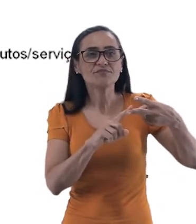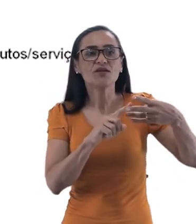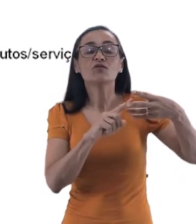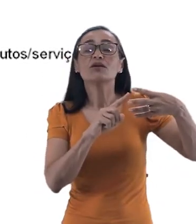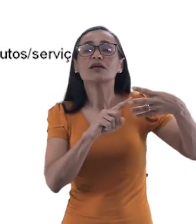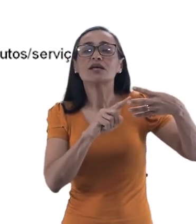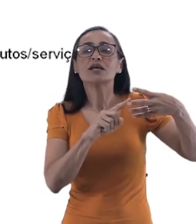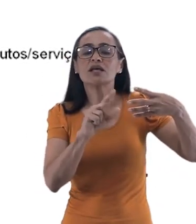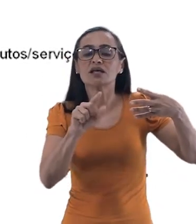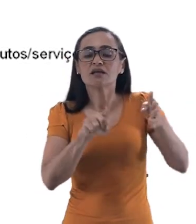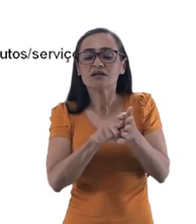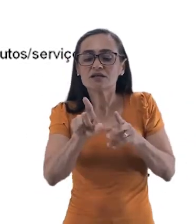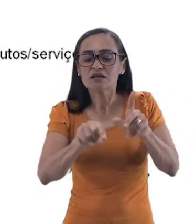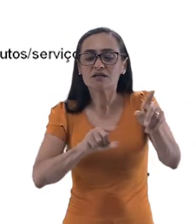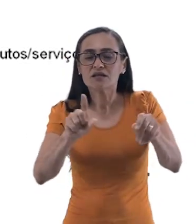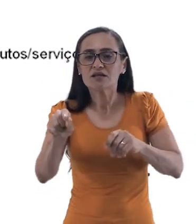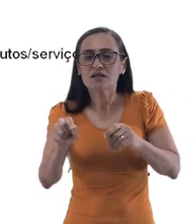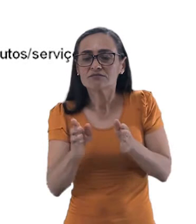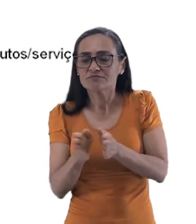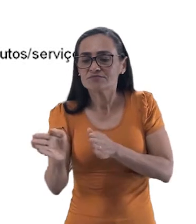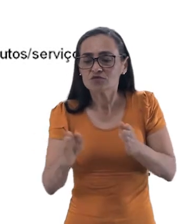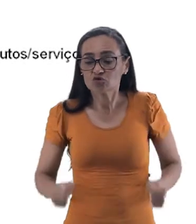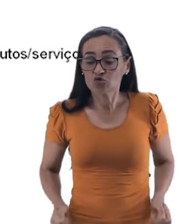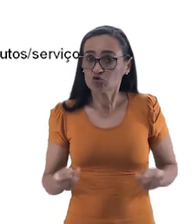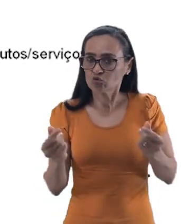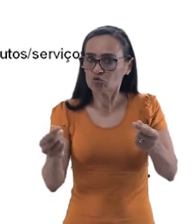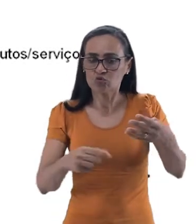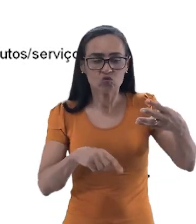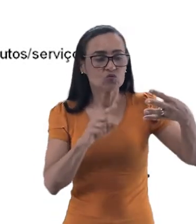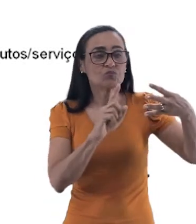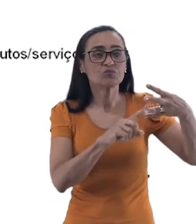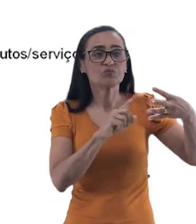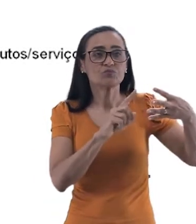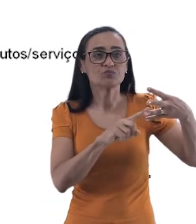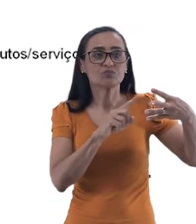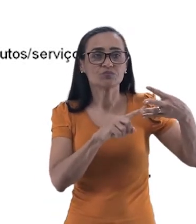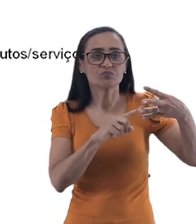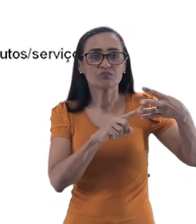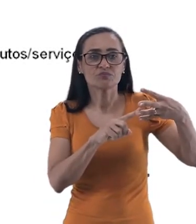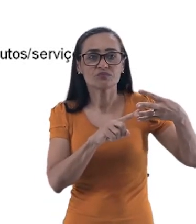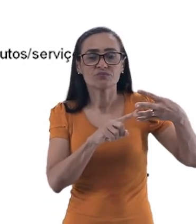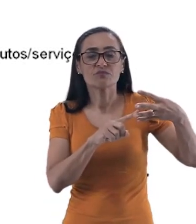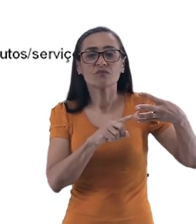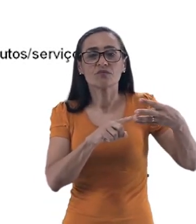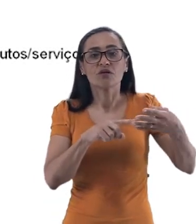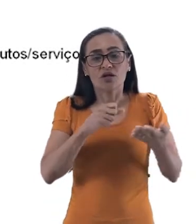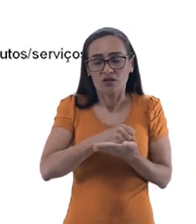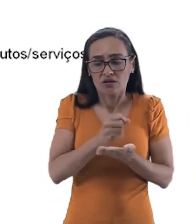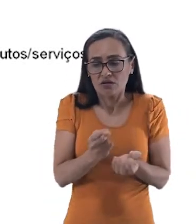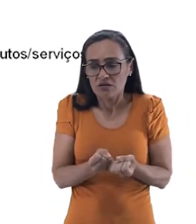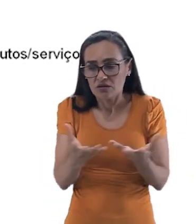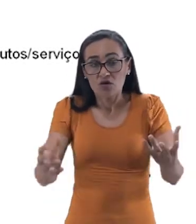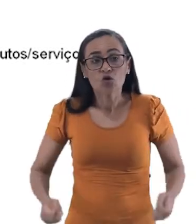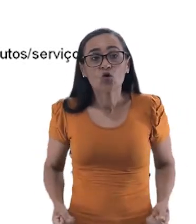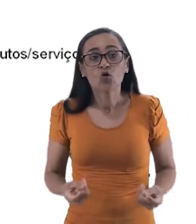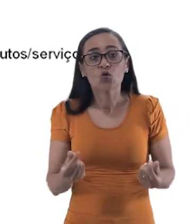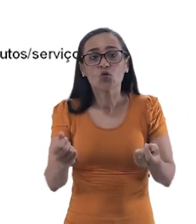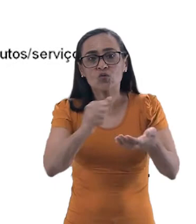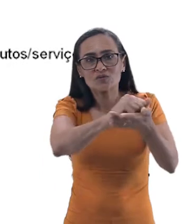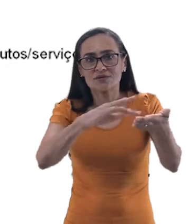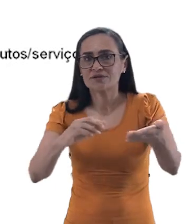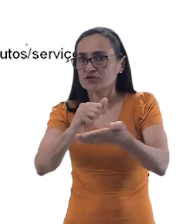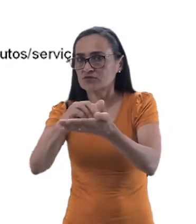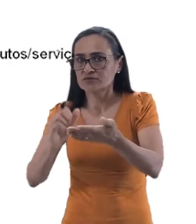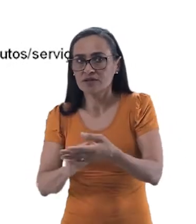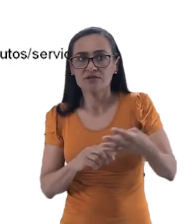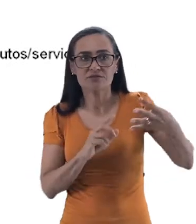Uma segunda etapa é a seleção dos direcionadores de custos. A terceira etapa, a alocação dos